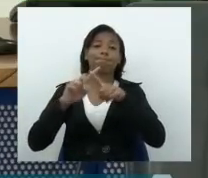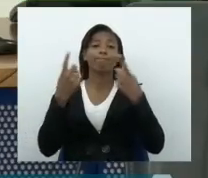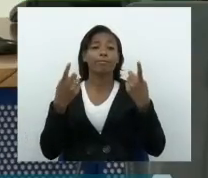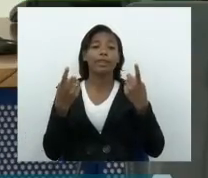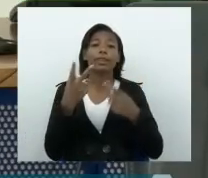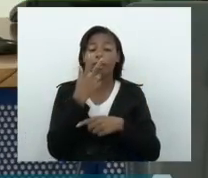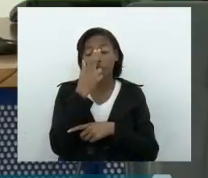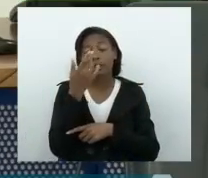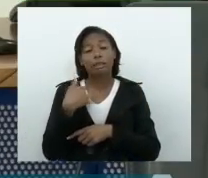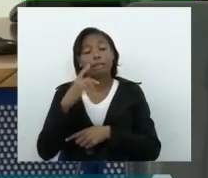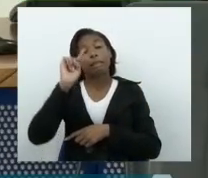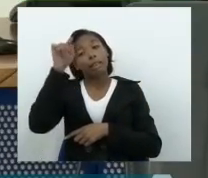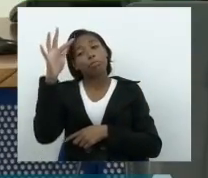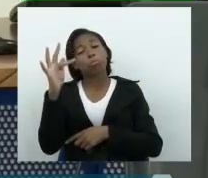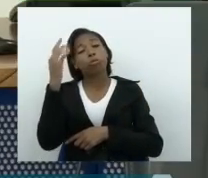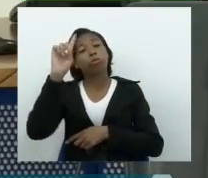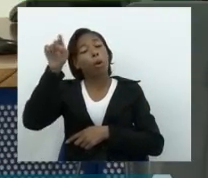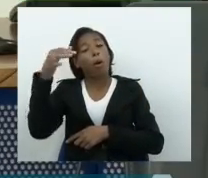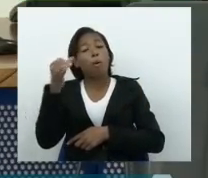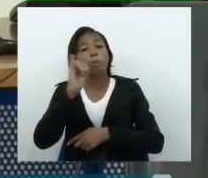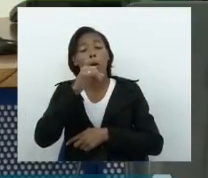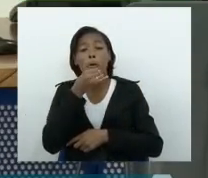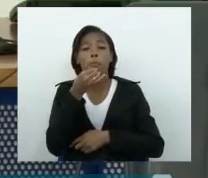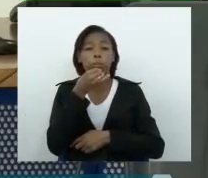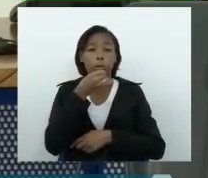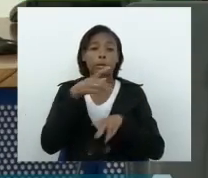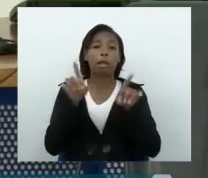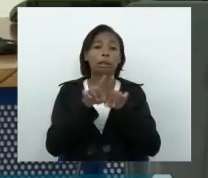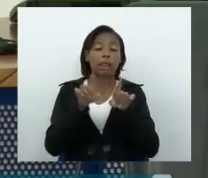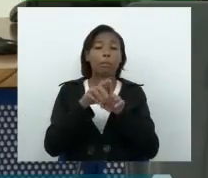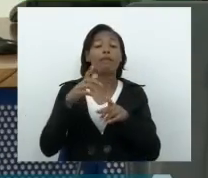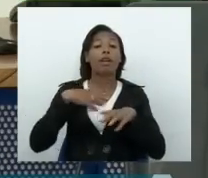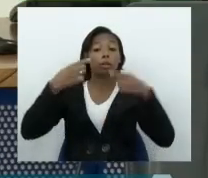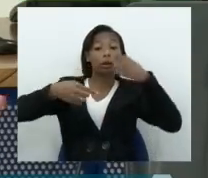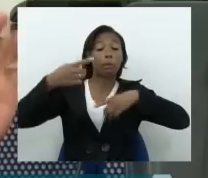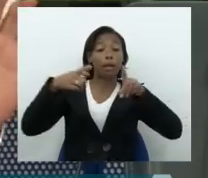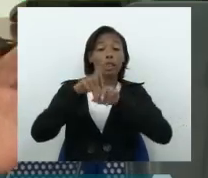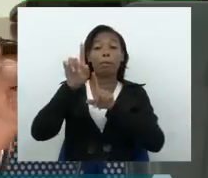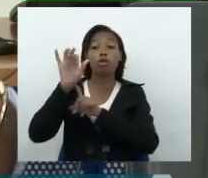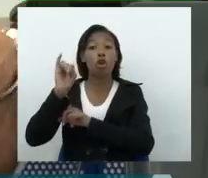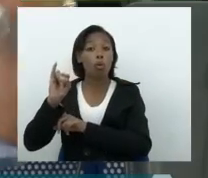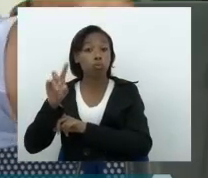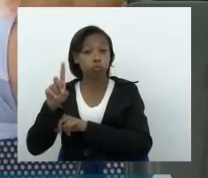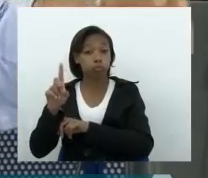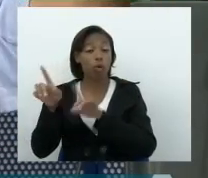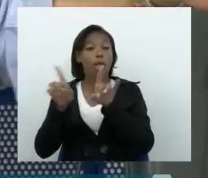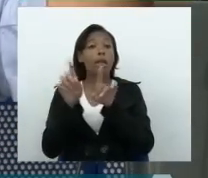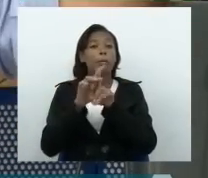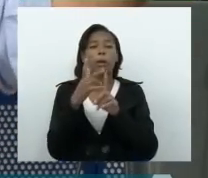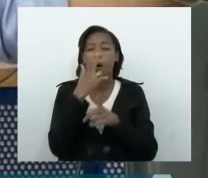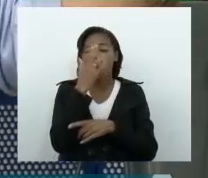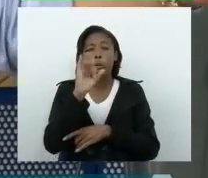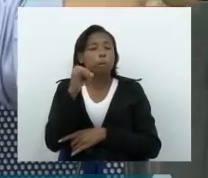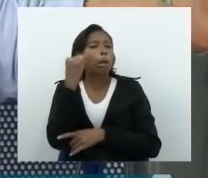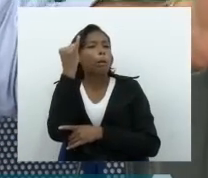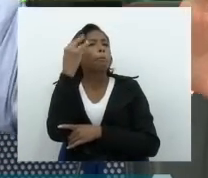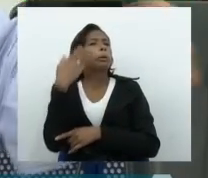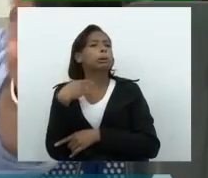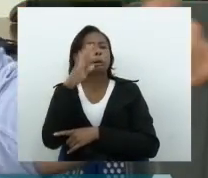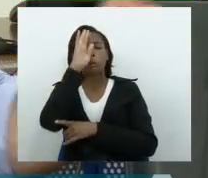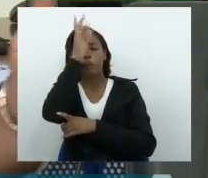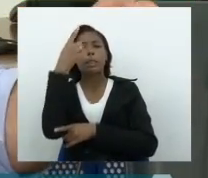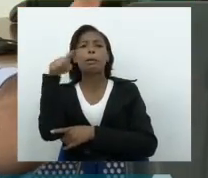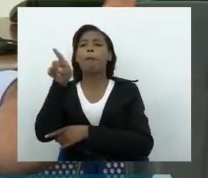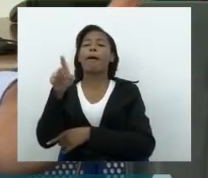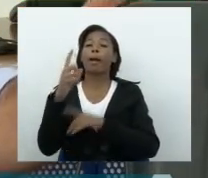acho que vamos ter outras oportunidades. Nós vamos ter um debate no G1 e me parece que no G1 é interessante aparecer lá.